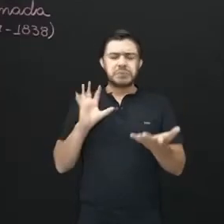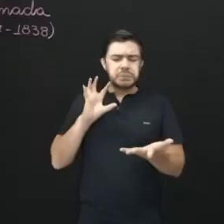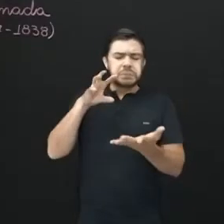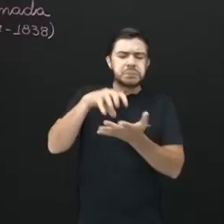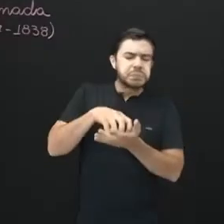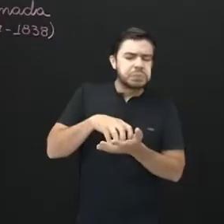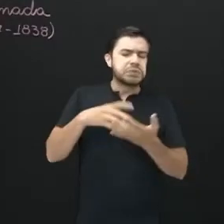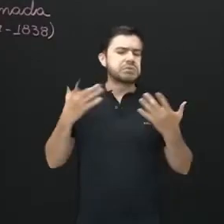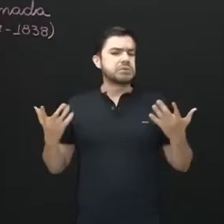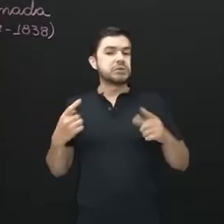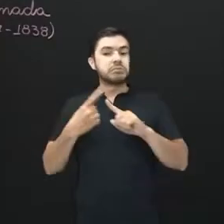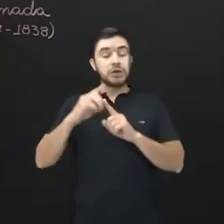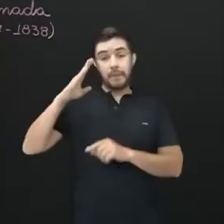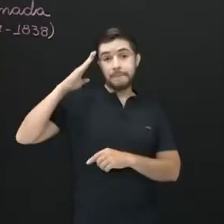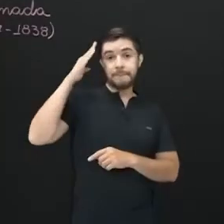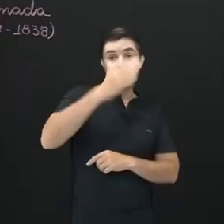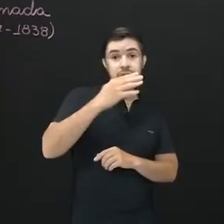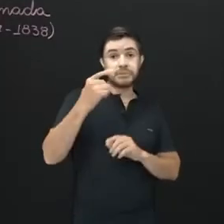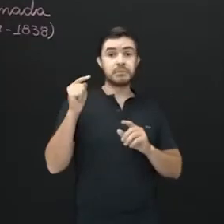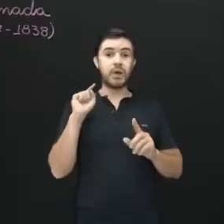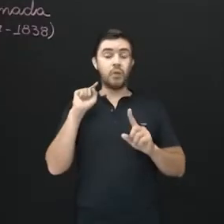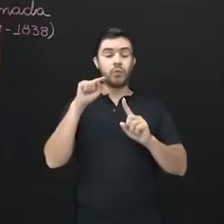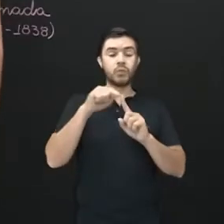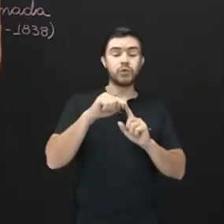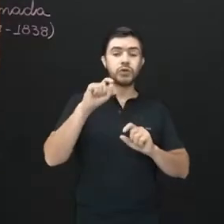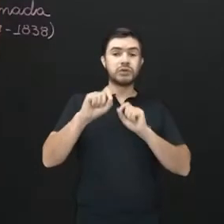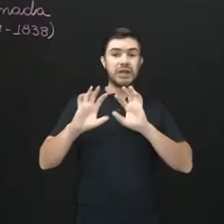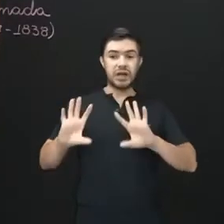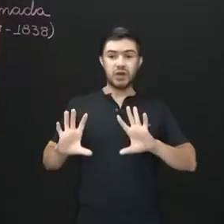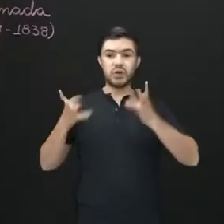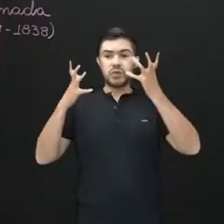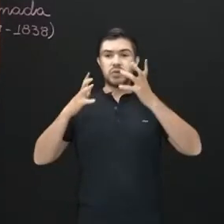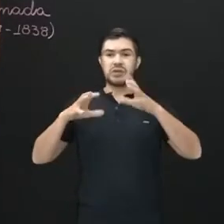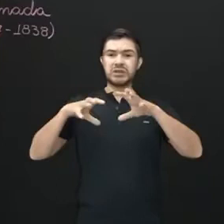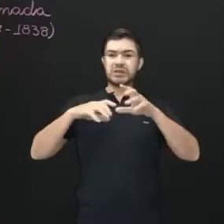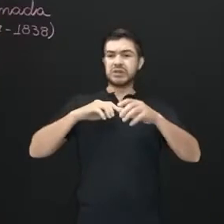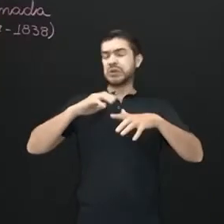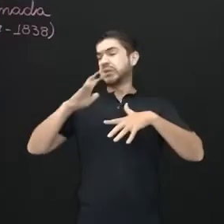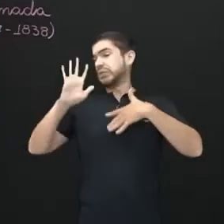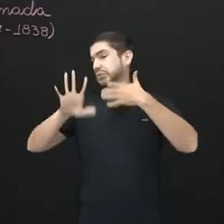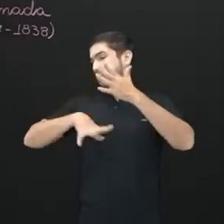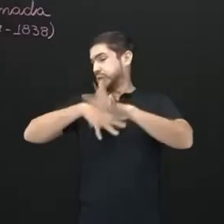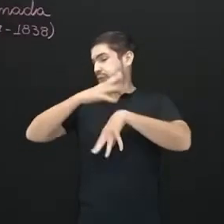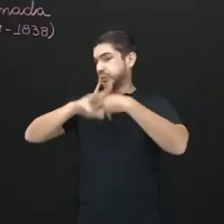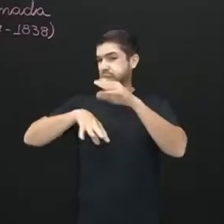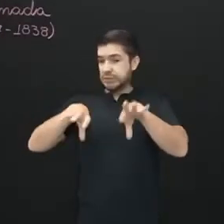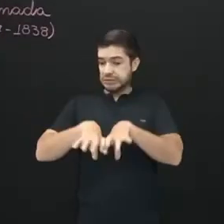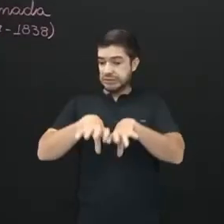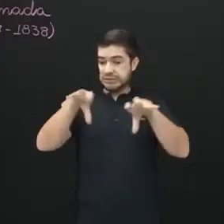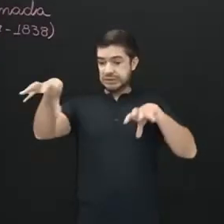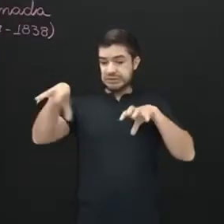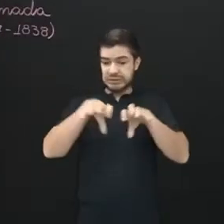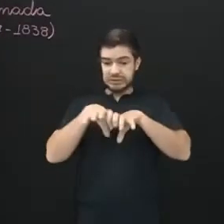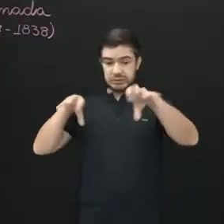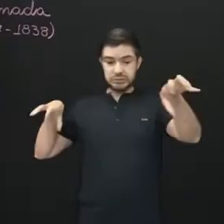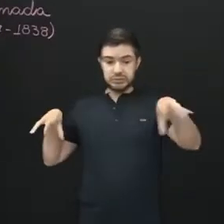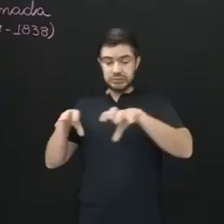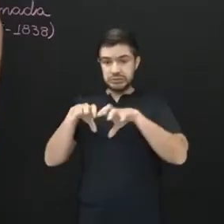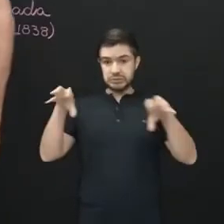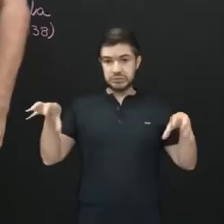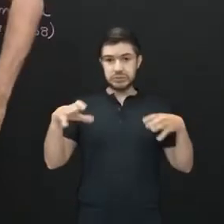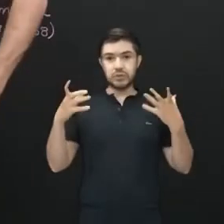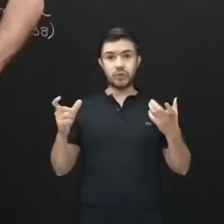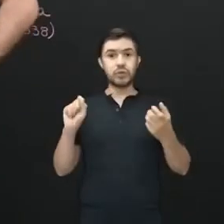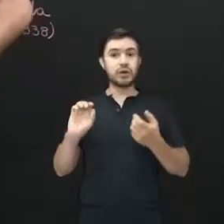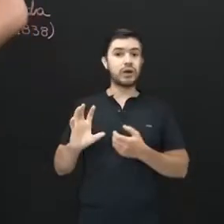centralização? Porque o principal motivo que gerou essa revolta, que queria a separação do Brasil, é que essas províncias lá do Nordeste